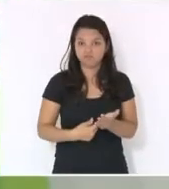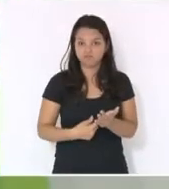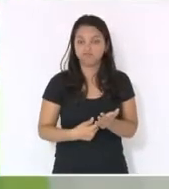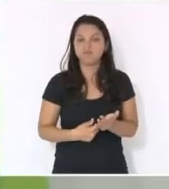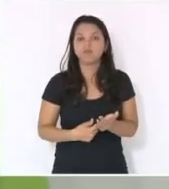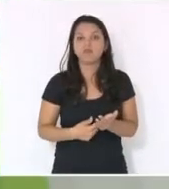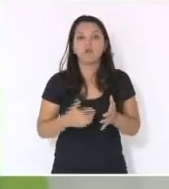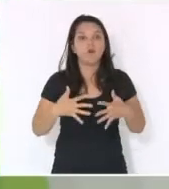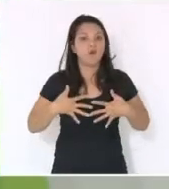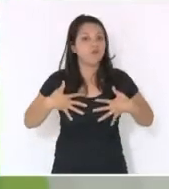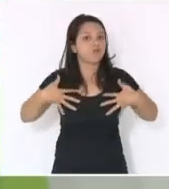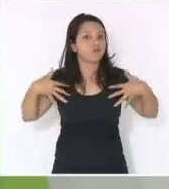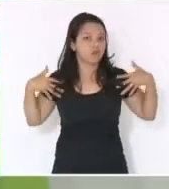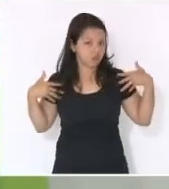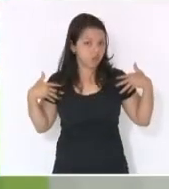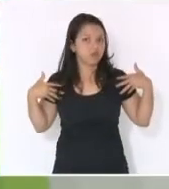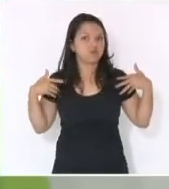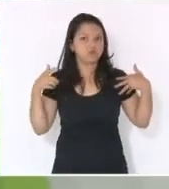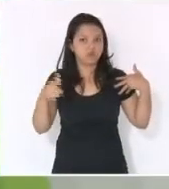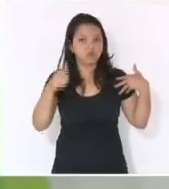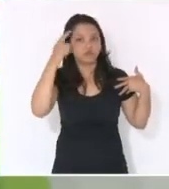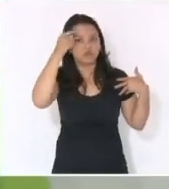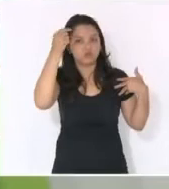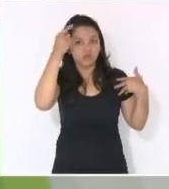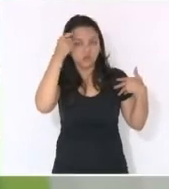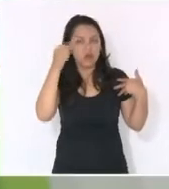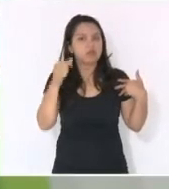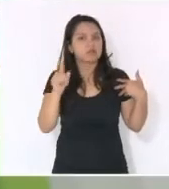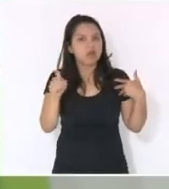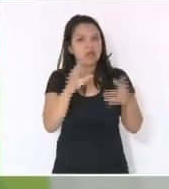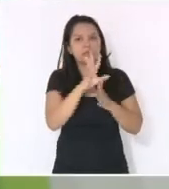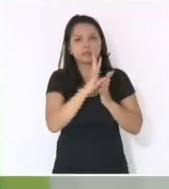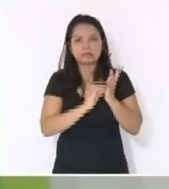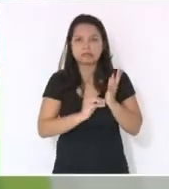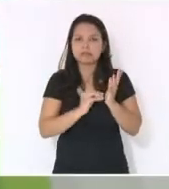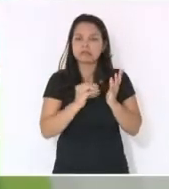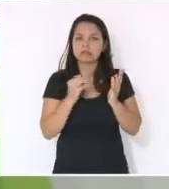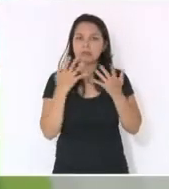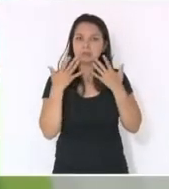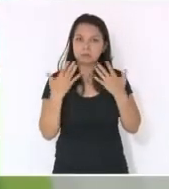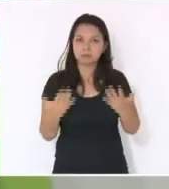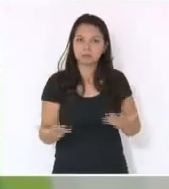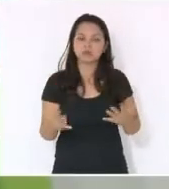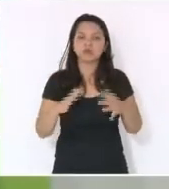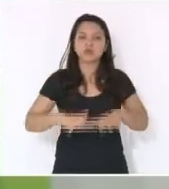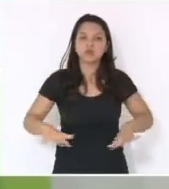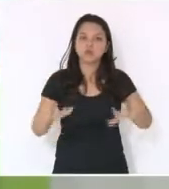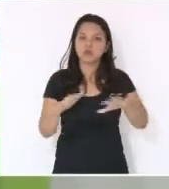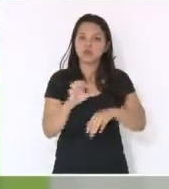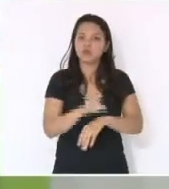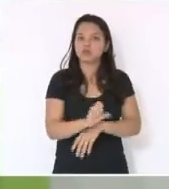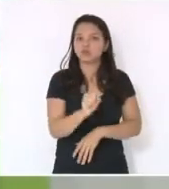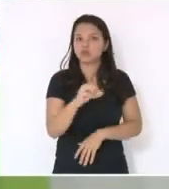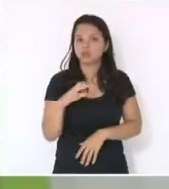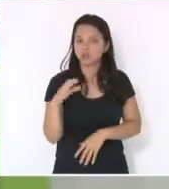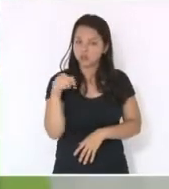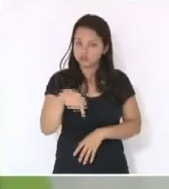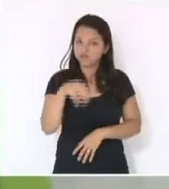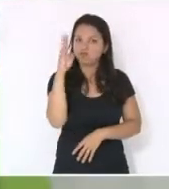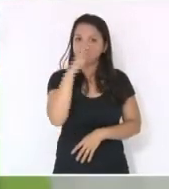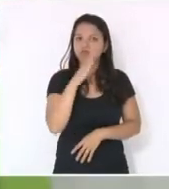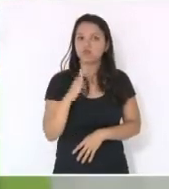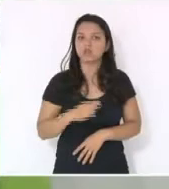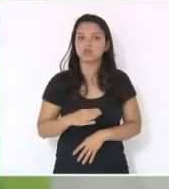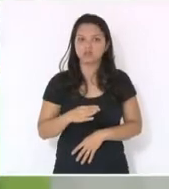essa grande universidade, que tem dado exemplo a todo o estado de Santa Catarina e ao nosso país, até mesmo com